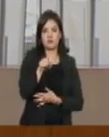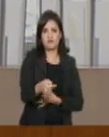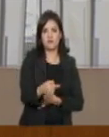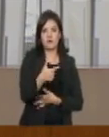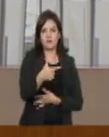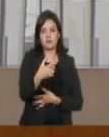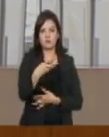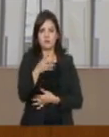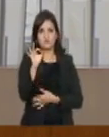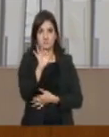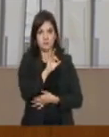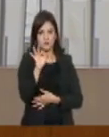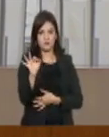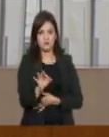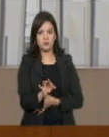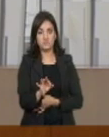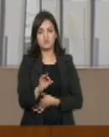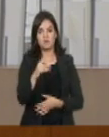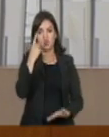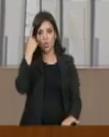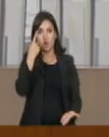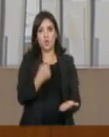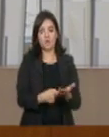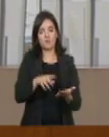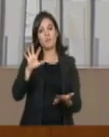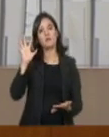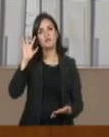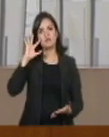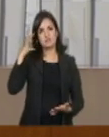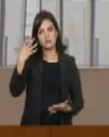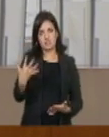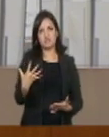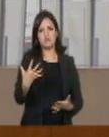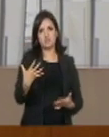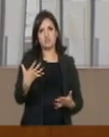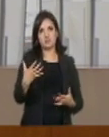97,24% dos casos, confirmando as decisões das instâncias de origem.